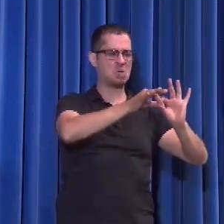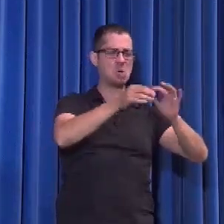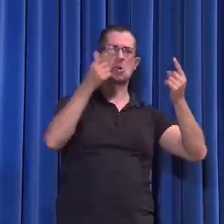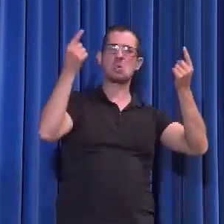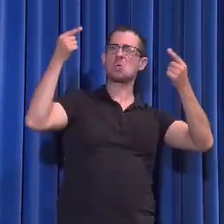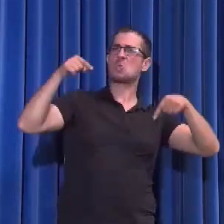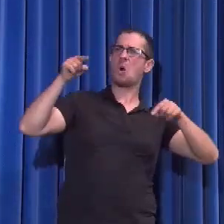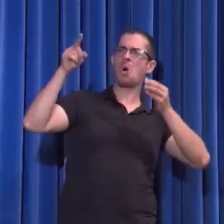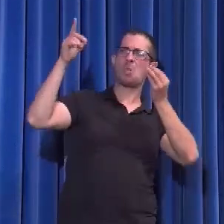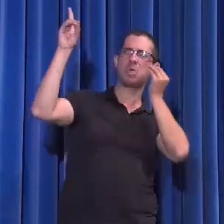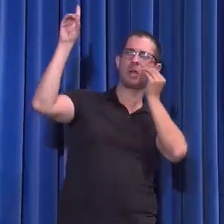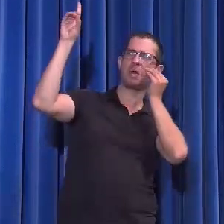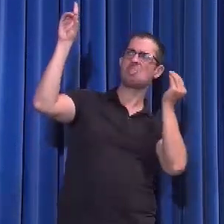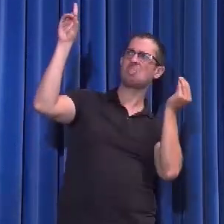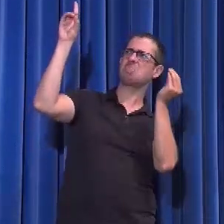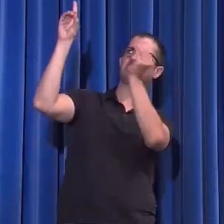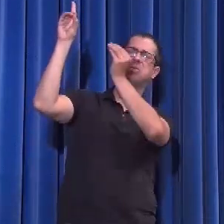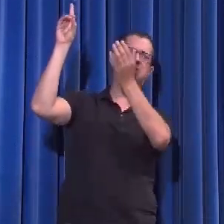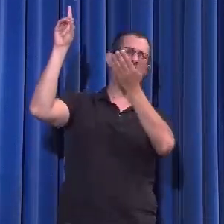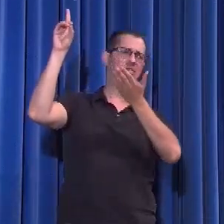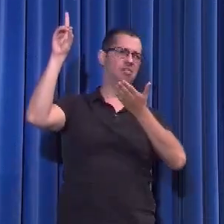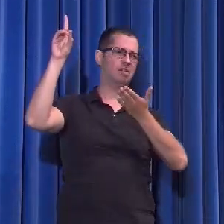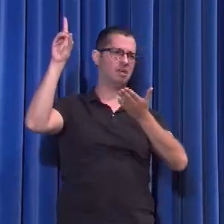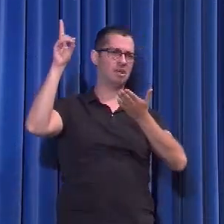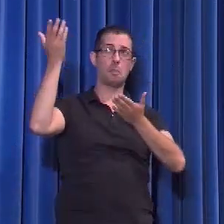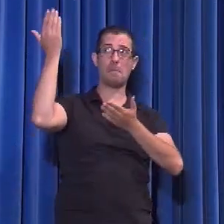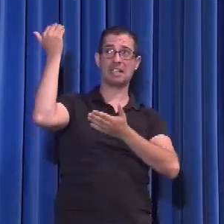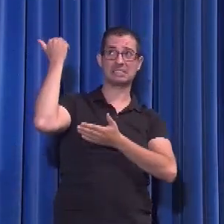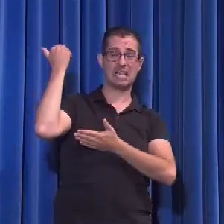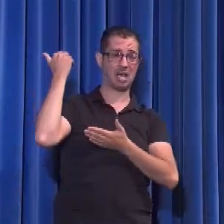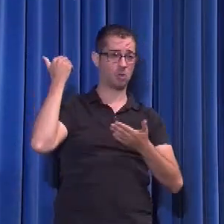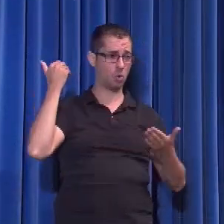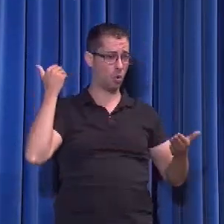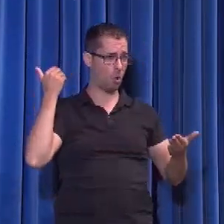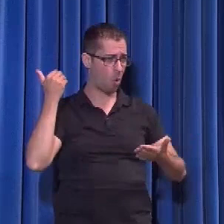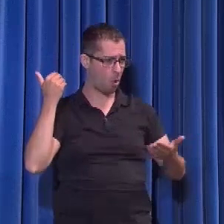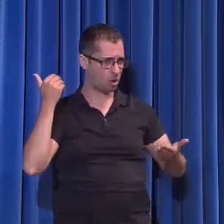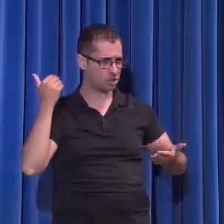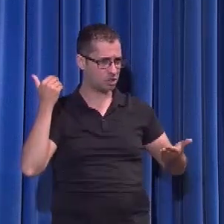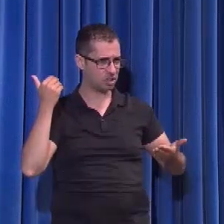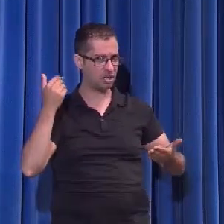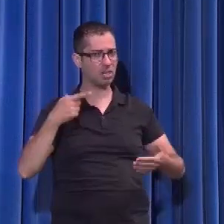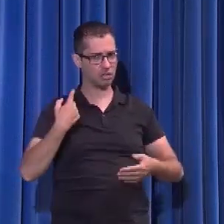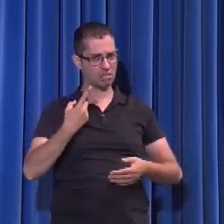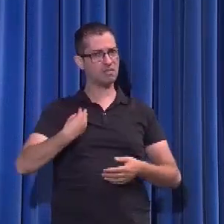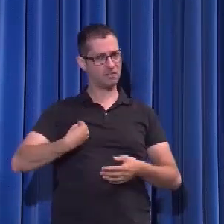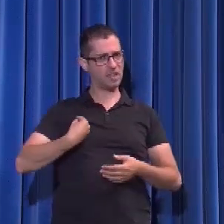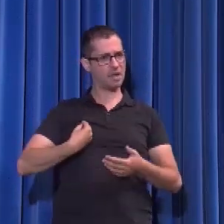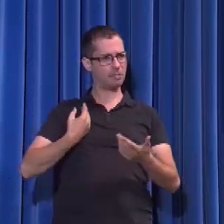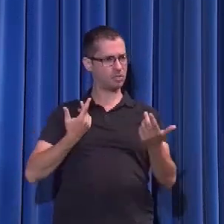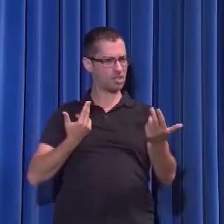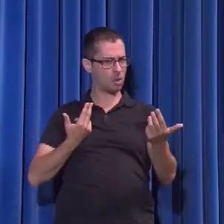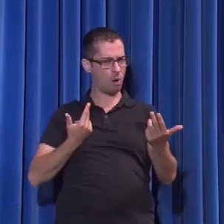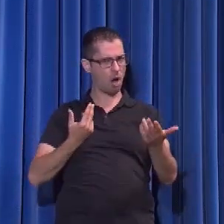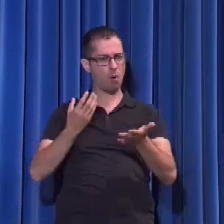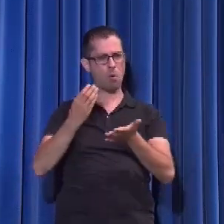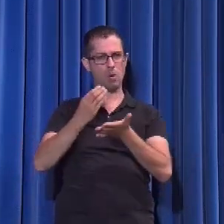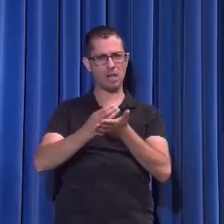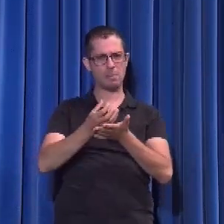do passado, do presente. Nós vivemos esta realidade. O capítulo 6,